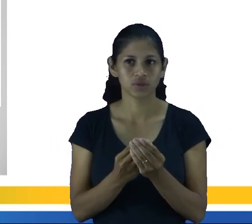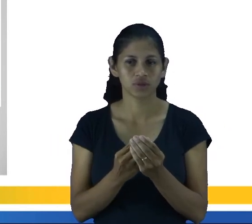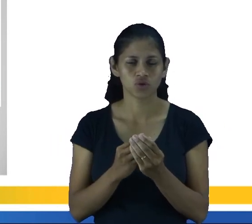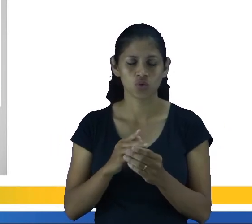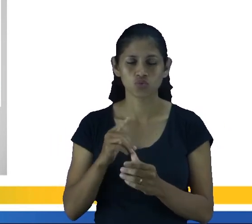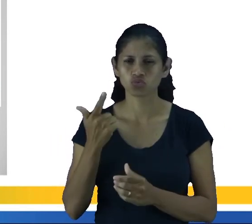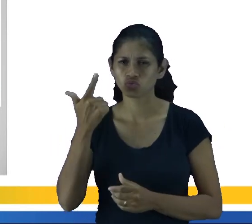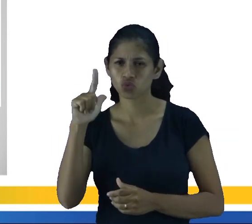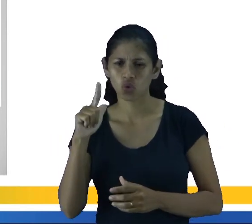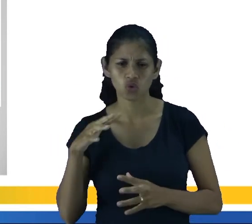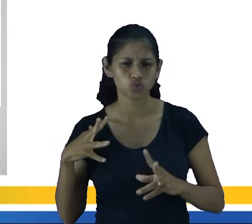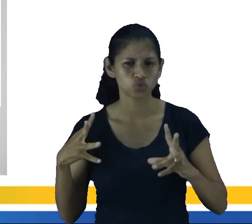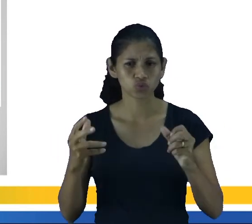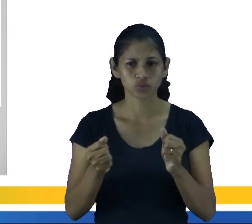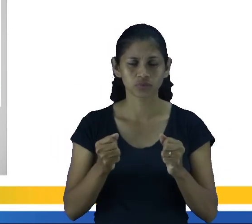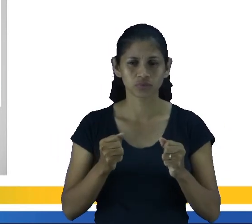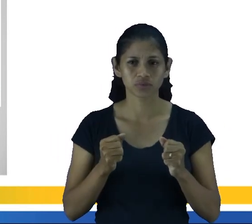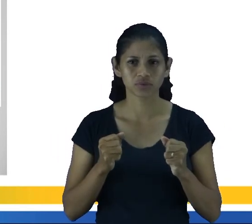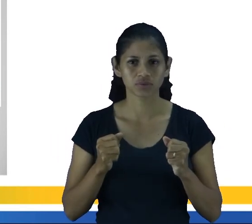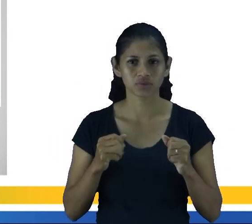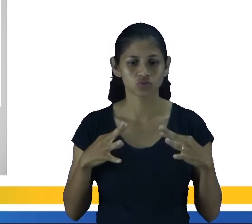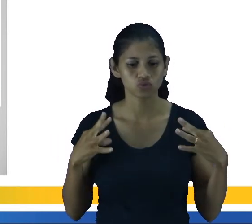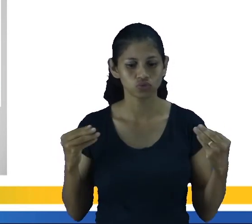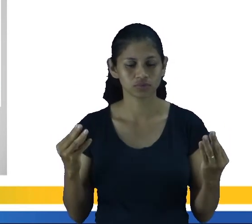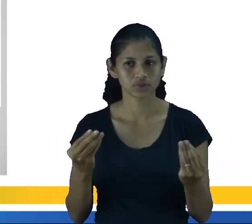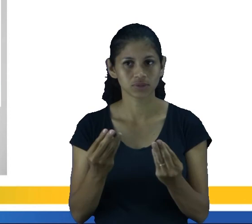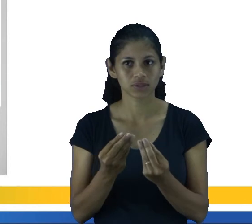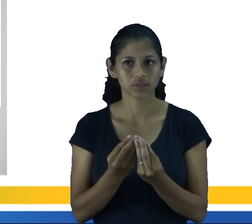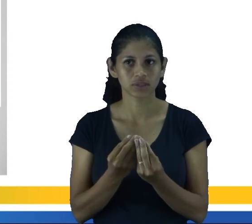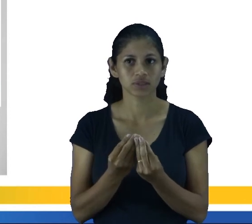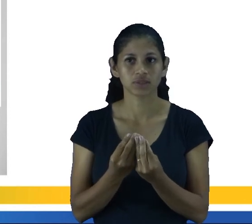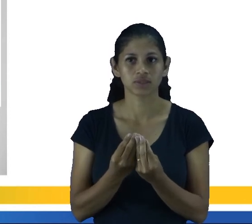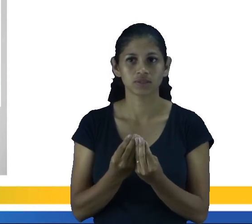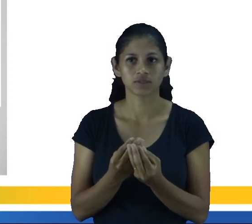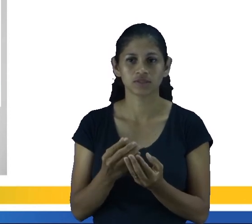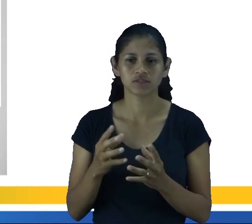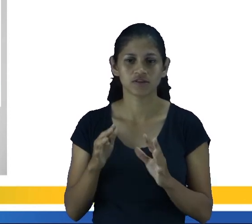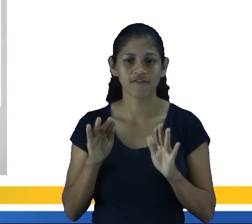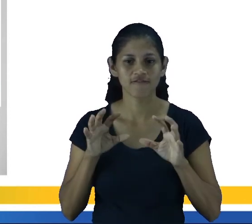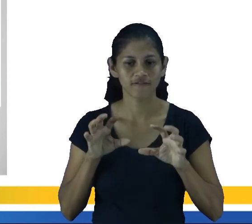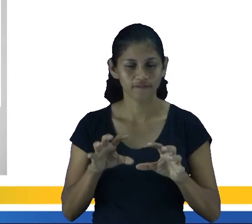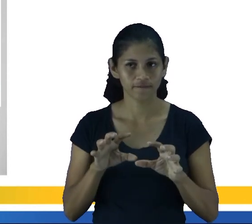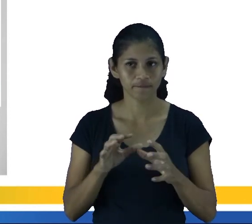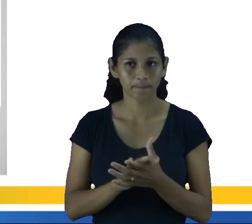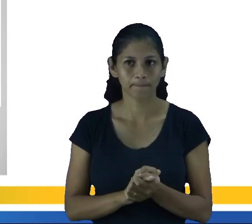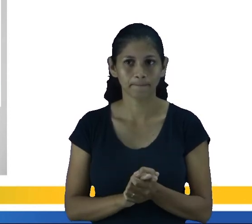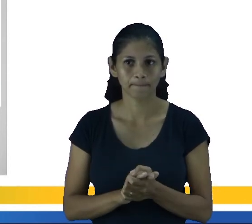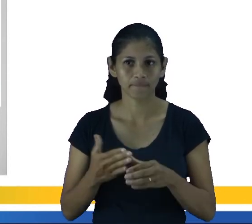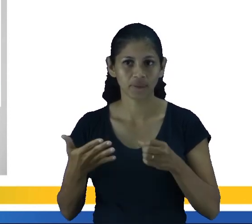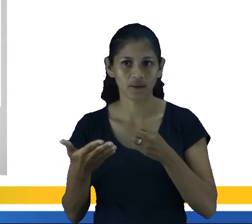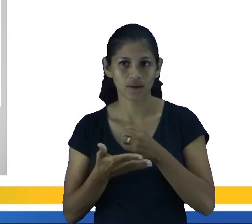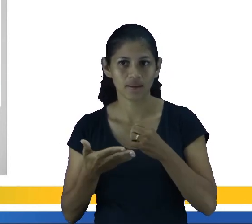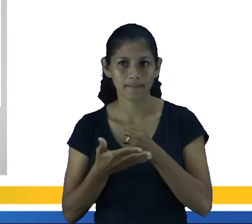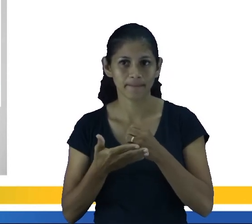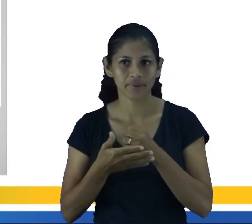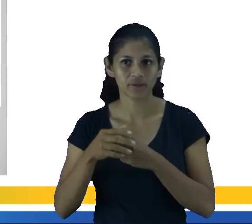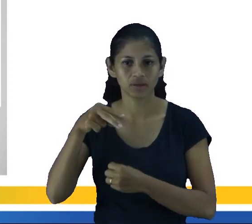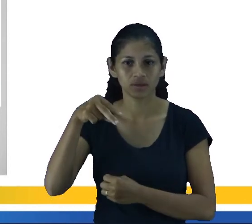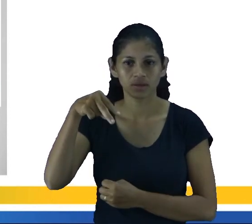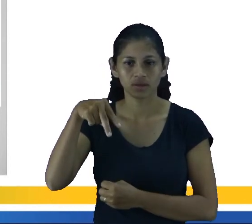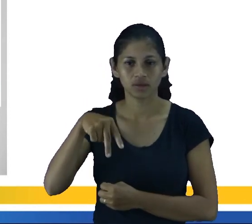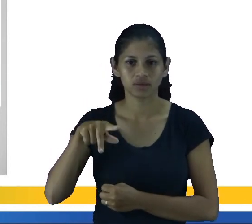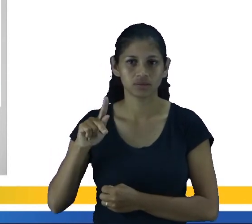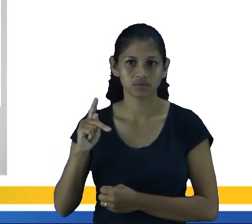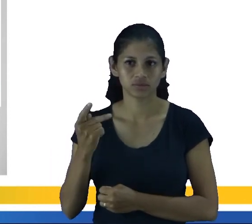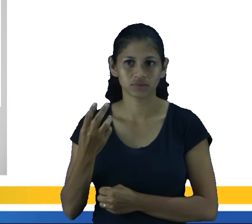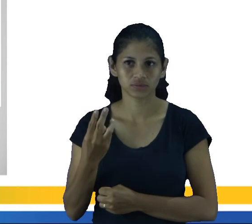ácidos fixos, ou sejam não voláteis. Em relação à base, né, a gente tem o amônio, o NH4, que ele